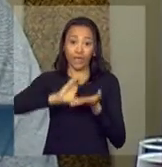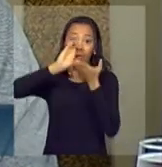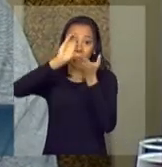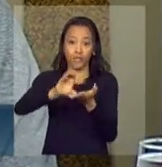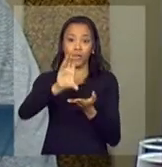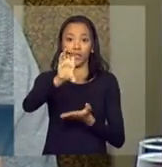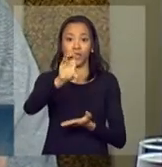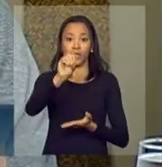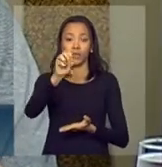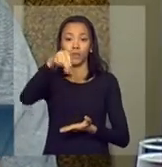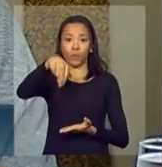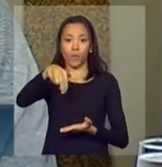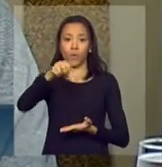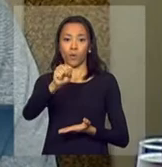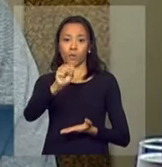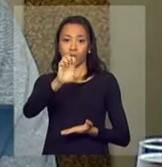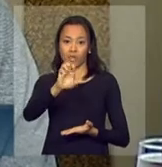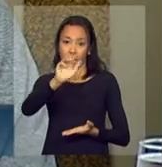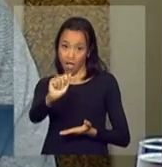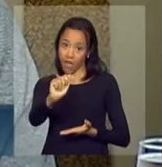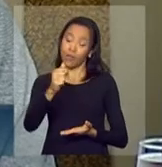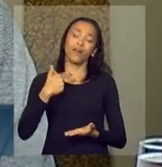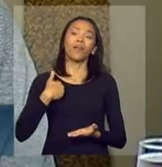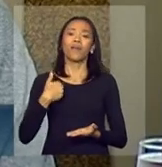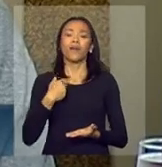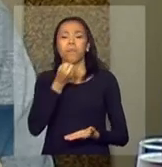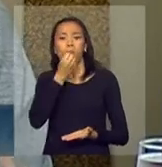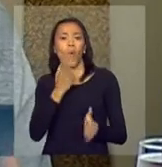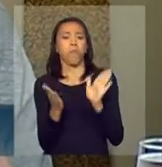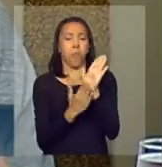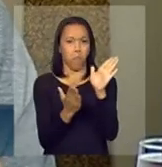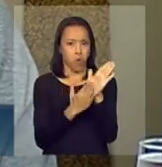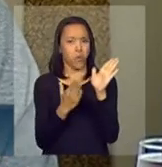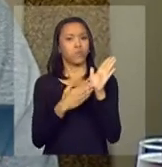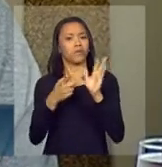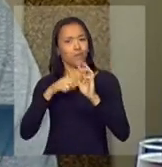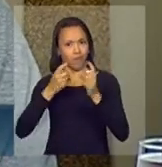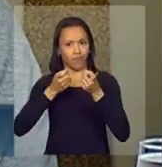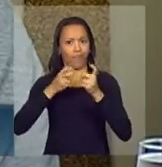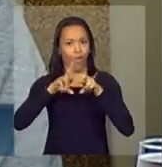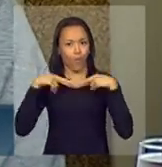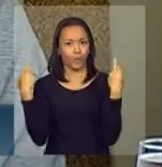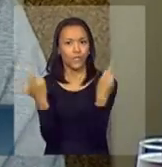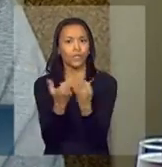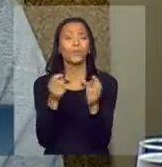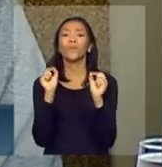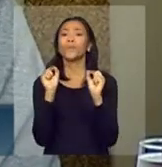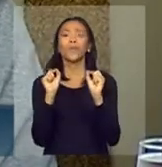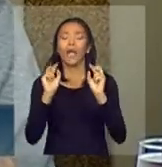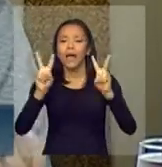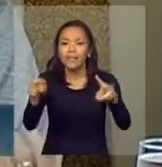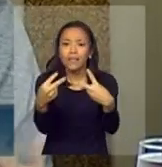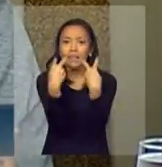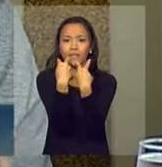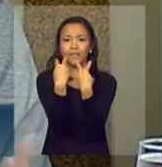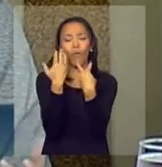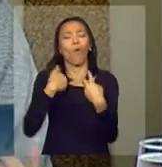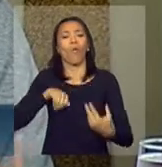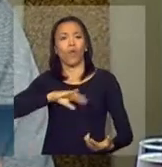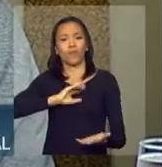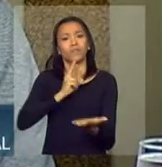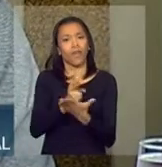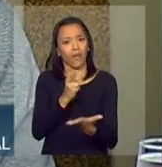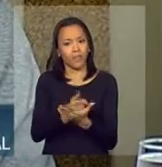muito bem acolhida essa proposta dessa reunião, que teve essa perspectiva da escuta. Nós sempre trabalhamos